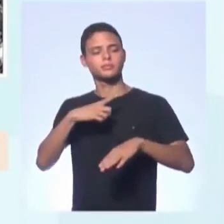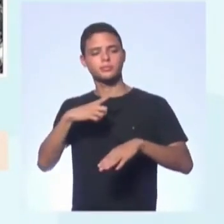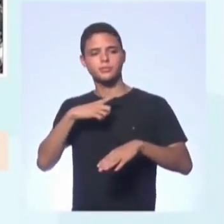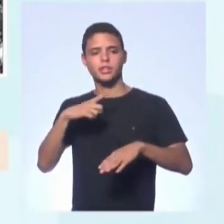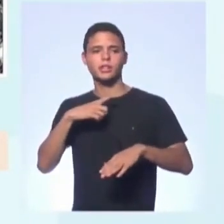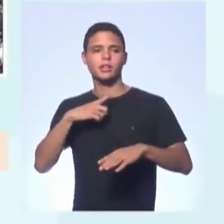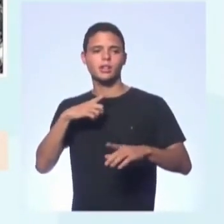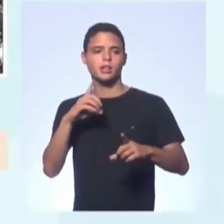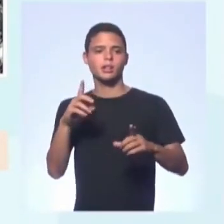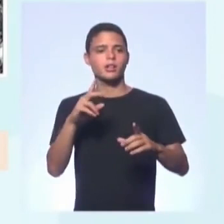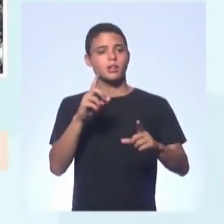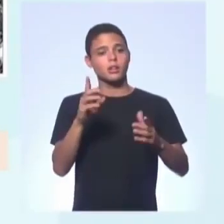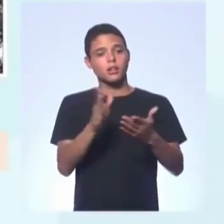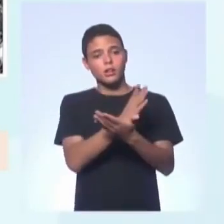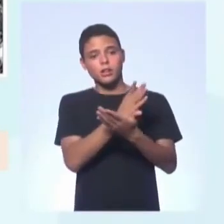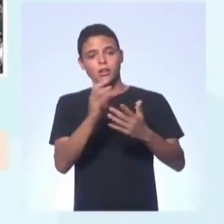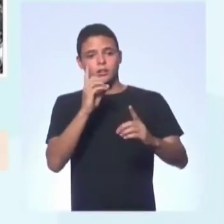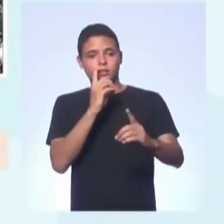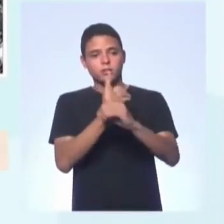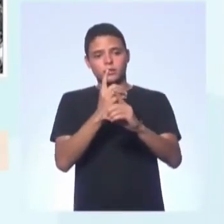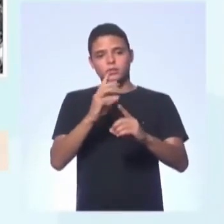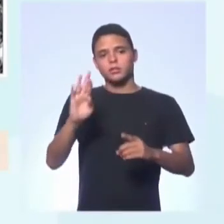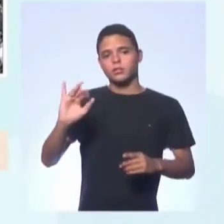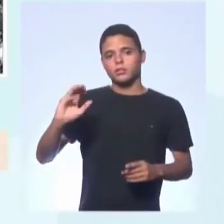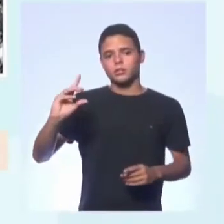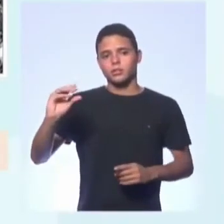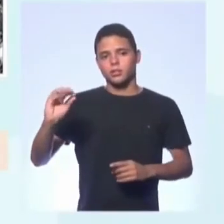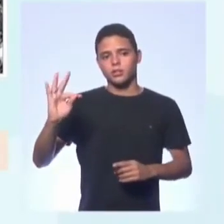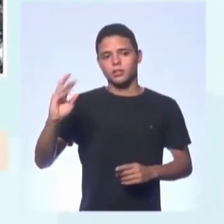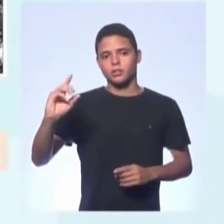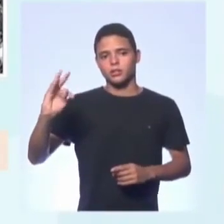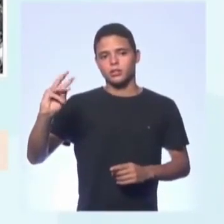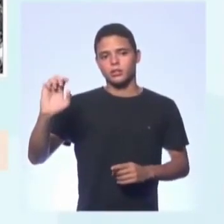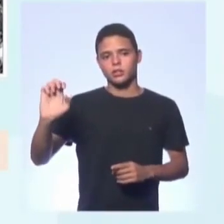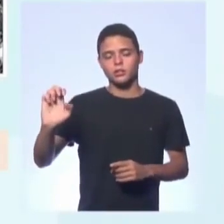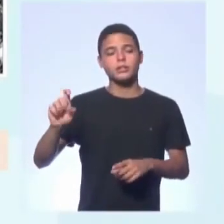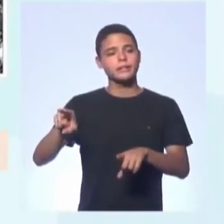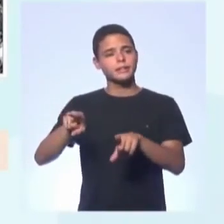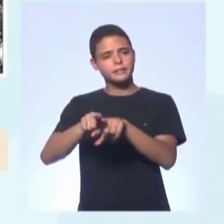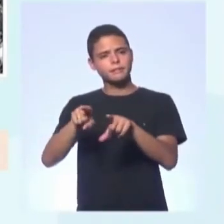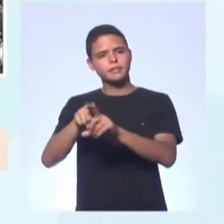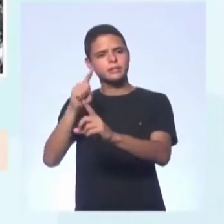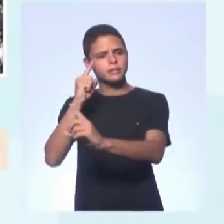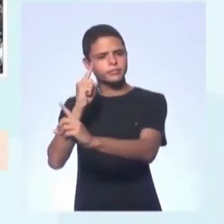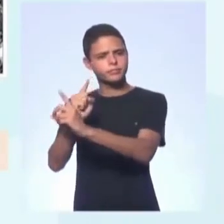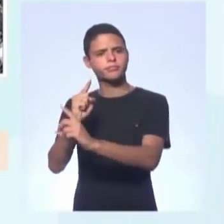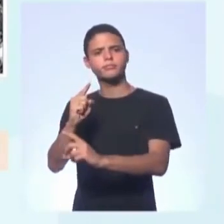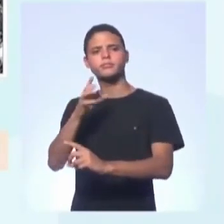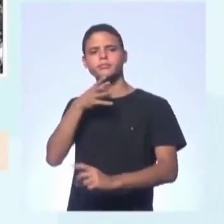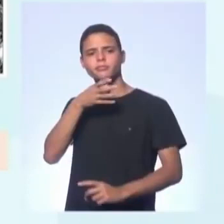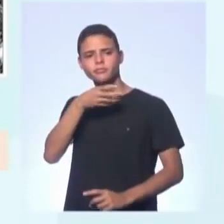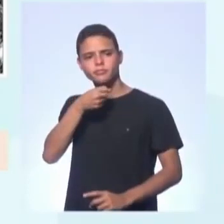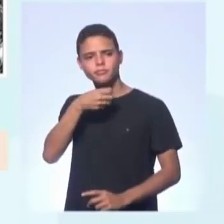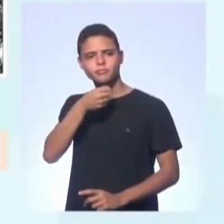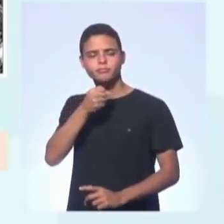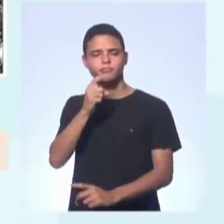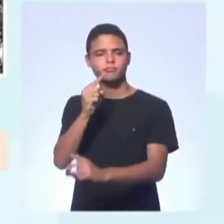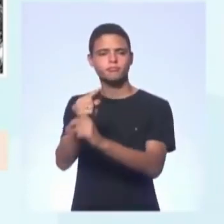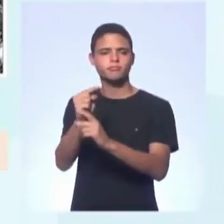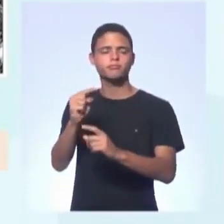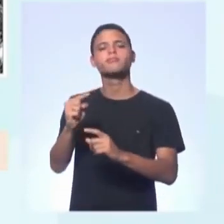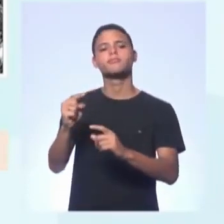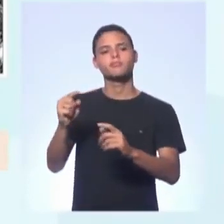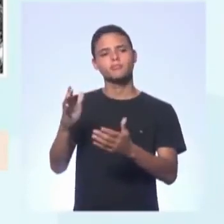alagamento localizados ao longo dos rios Tietê também, né, na qual a parte aí em laranja, né, são pontos